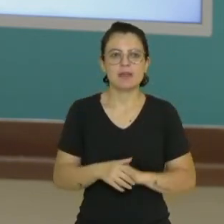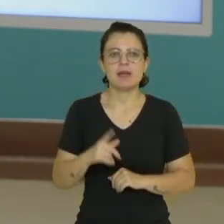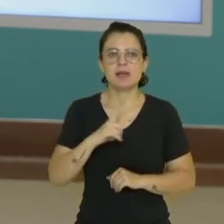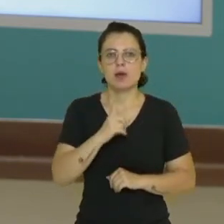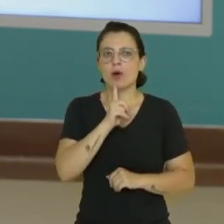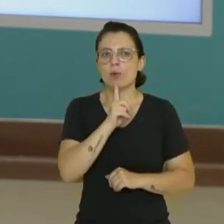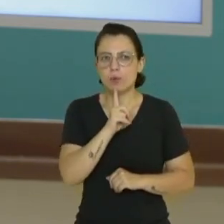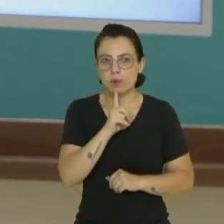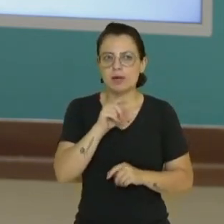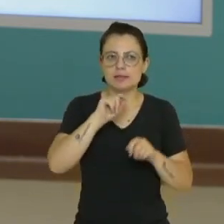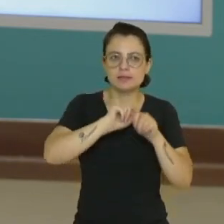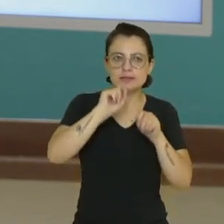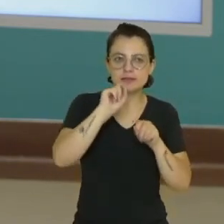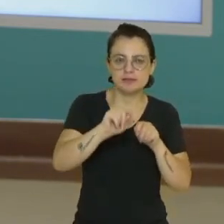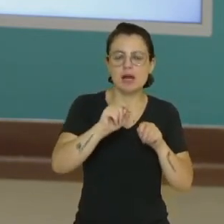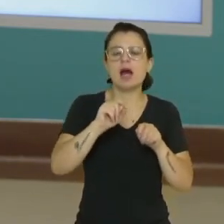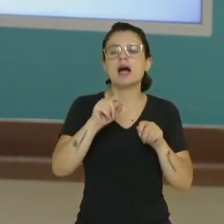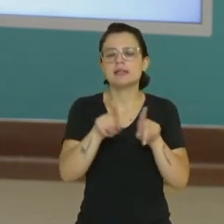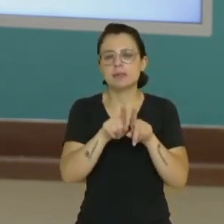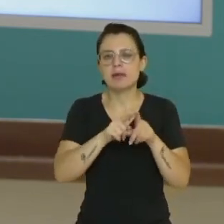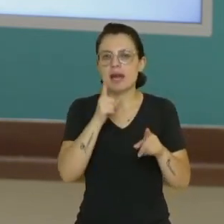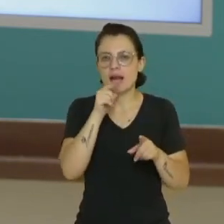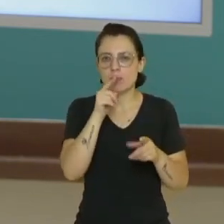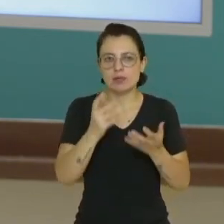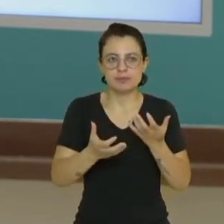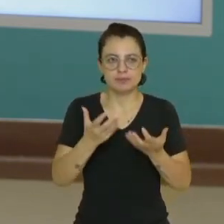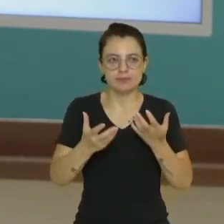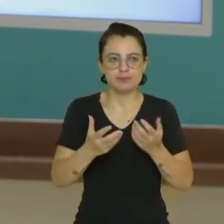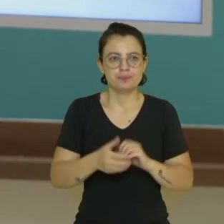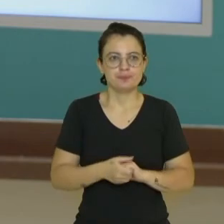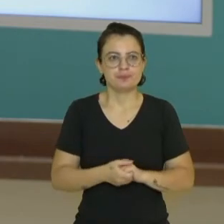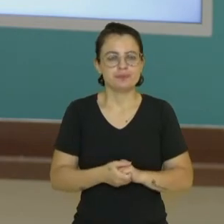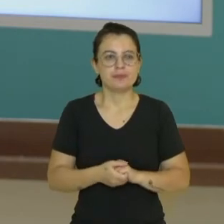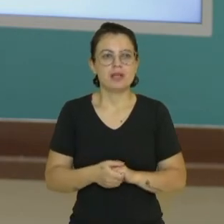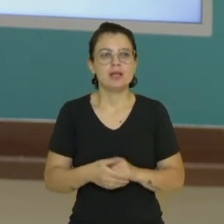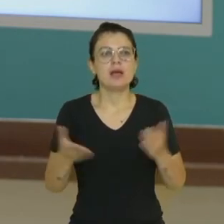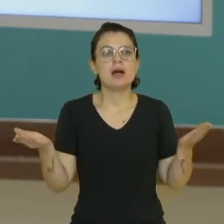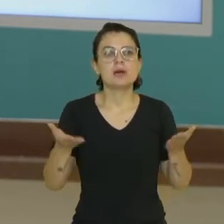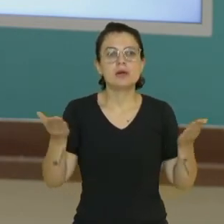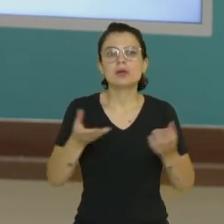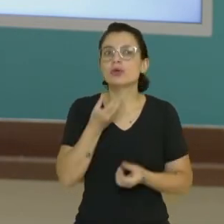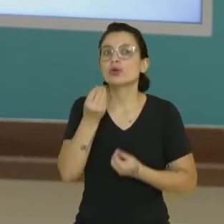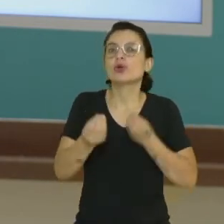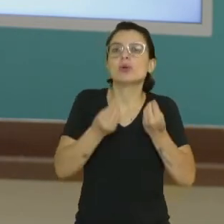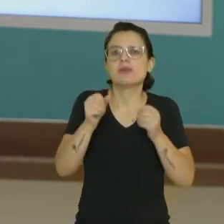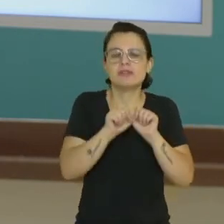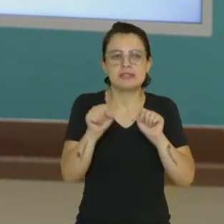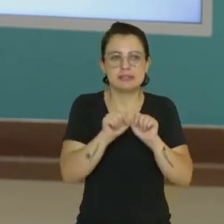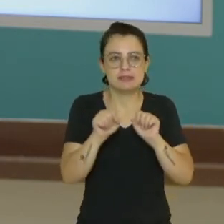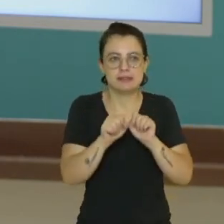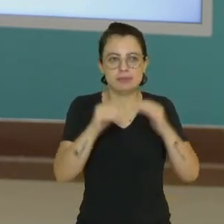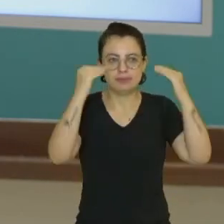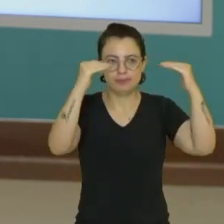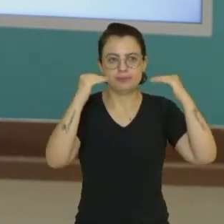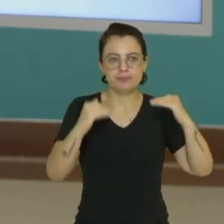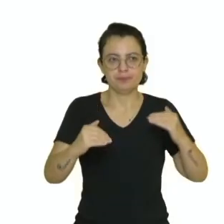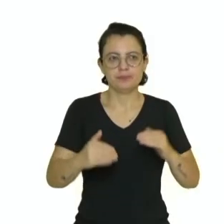vela, fósforos e água. Vamos dar uma olhadinha no procedimento, como montar esse